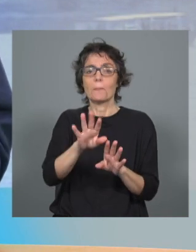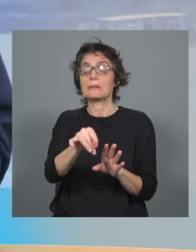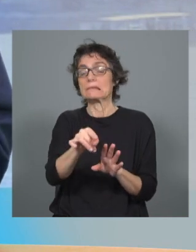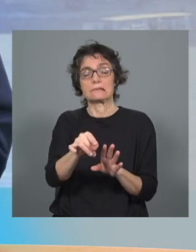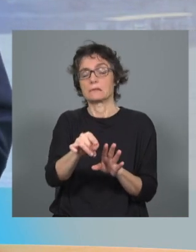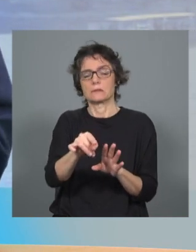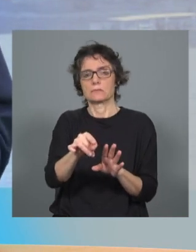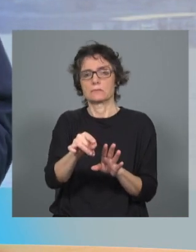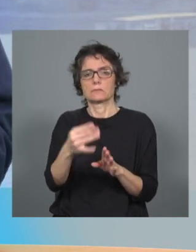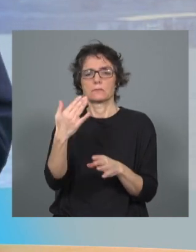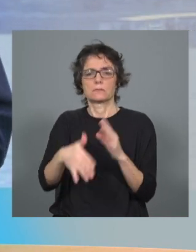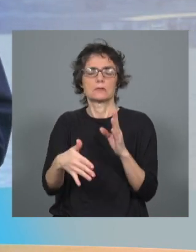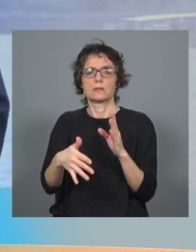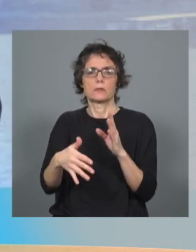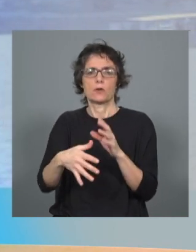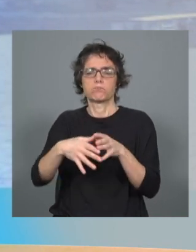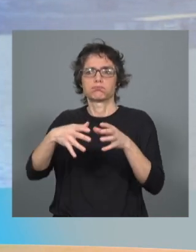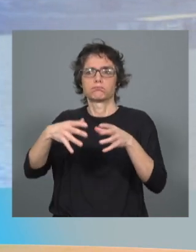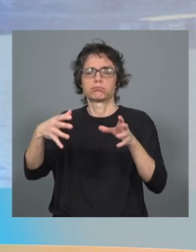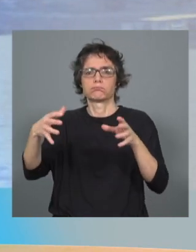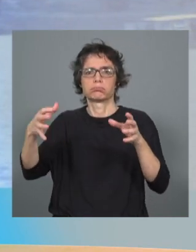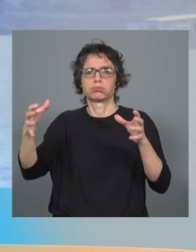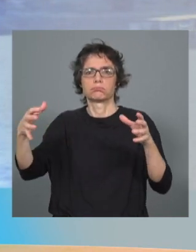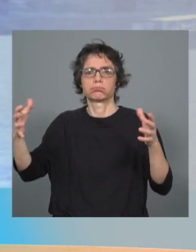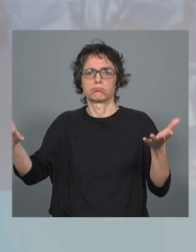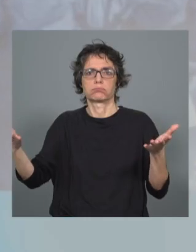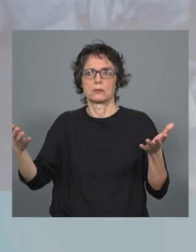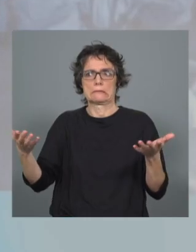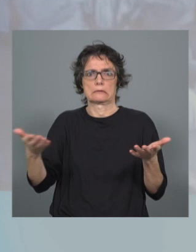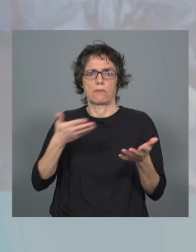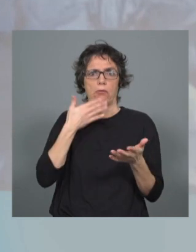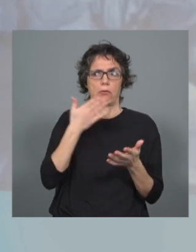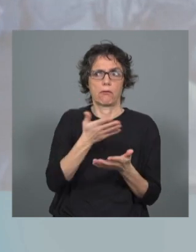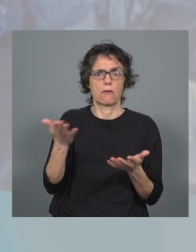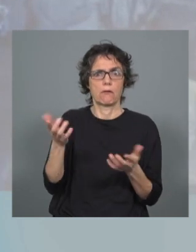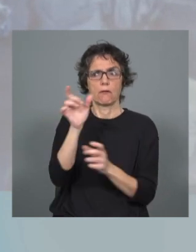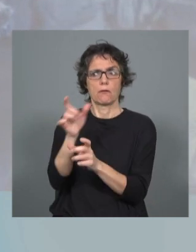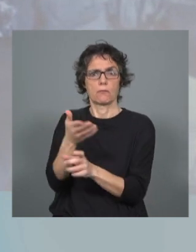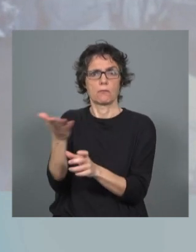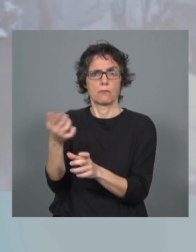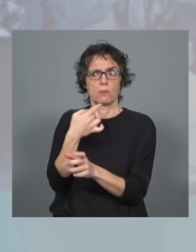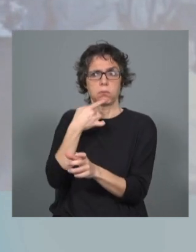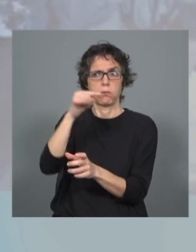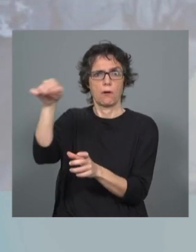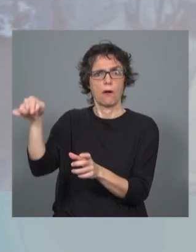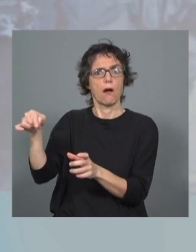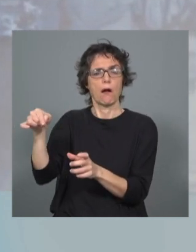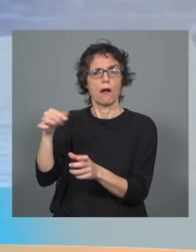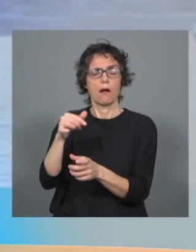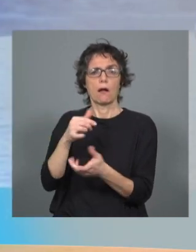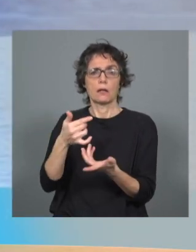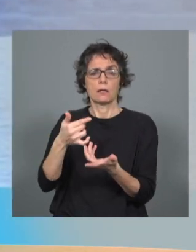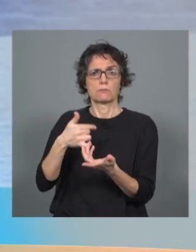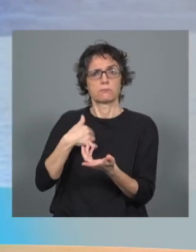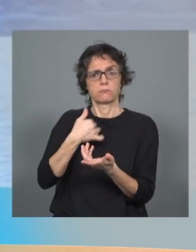alargou ao ponto quase do absurdo. Temos casos de pessoas que foram eutanasiadas por estarem